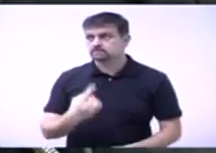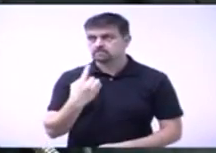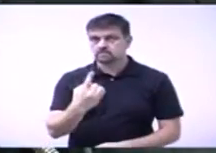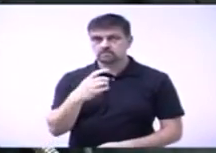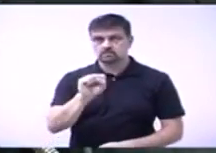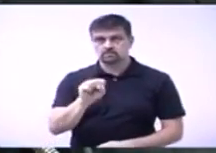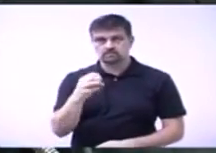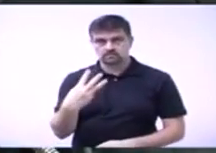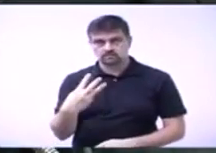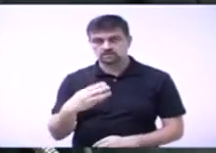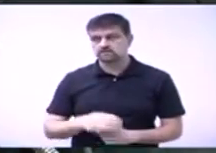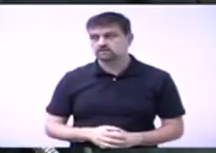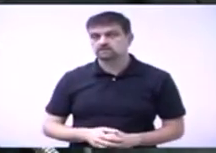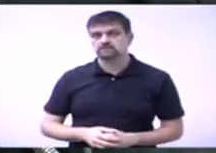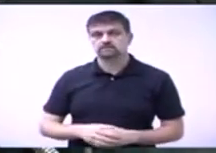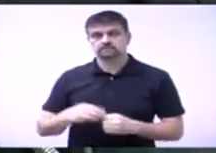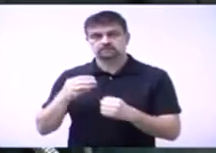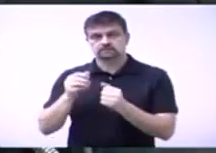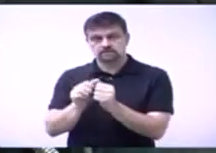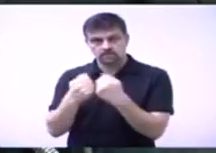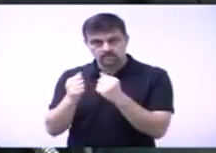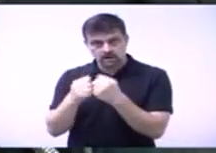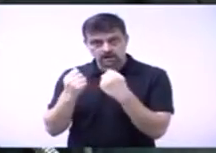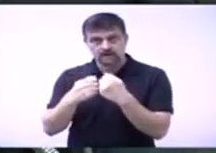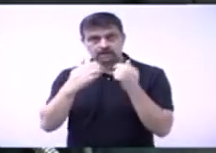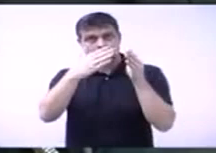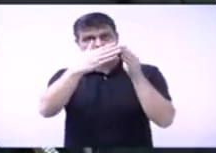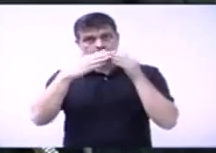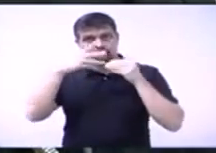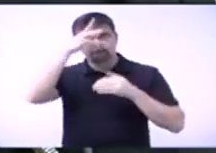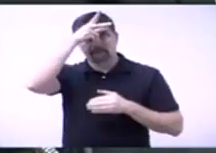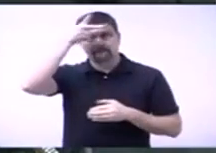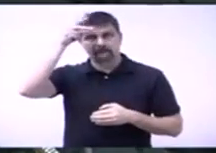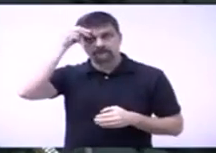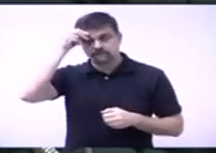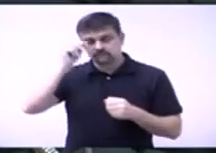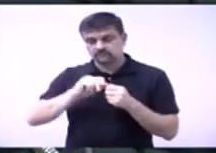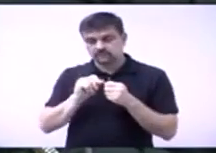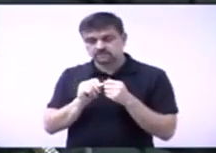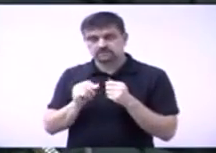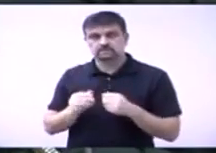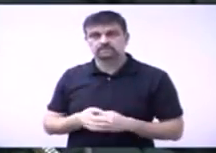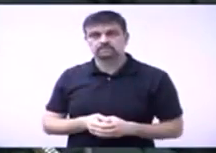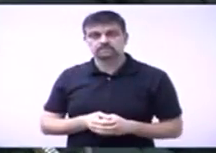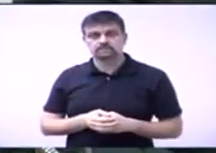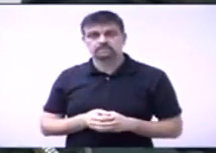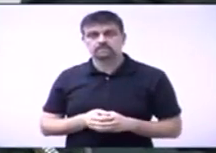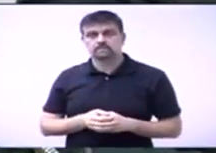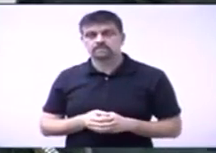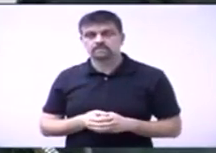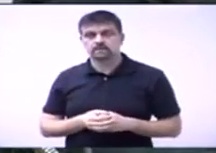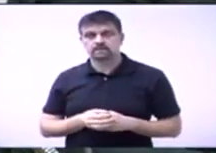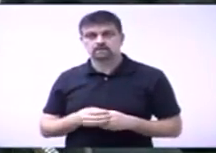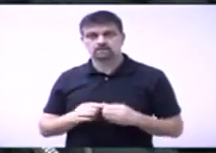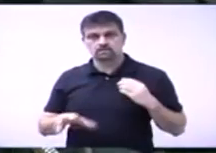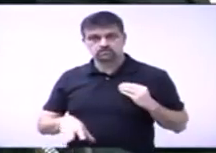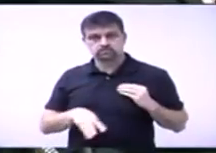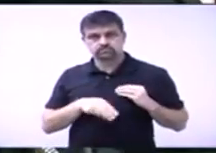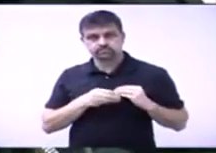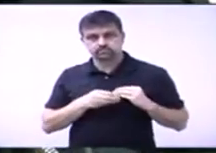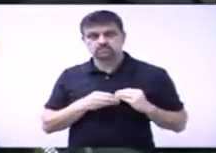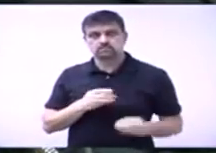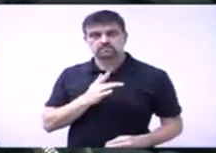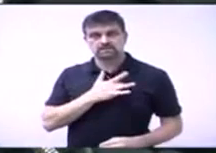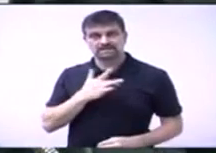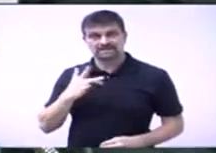183, do vereador Marquinho Fiorella, sugere ao Executivo o reajuste no auxílio saúde dos servidores